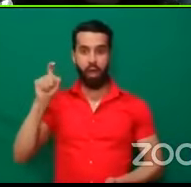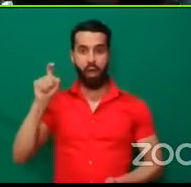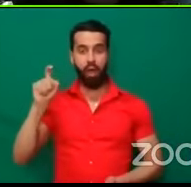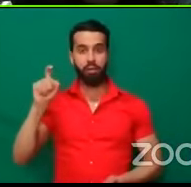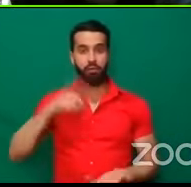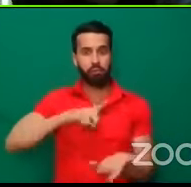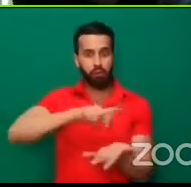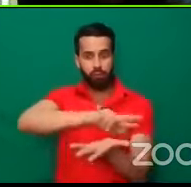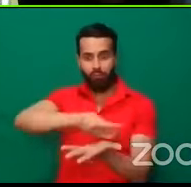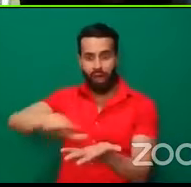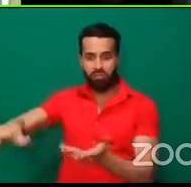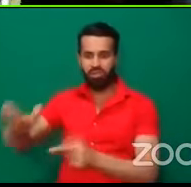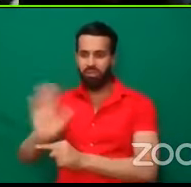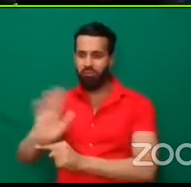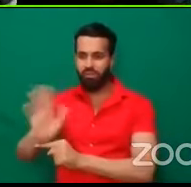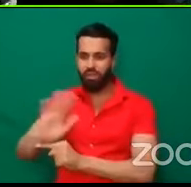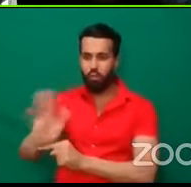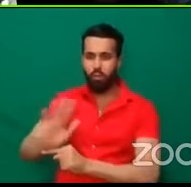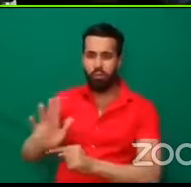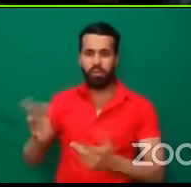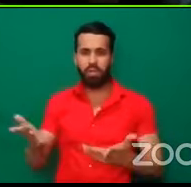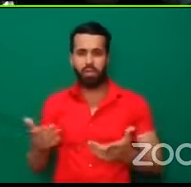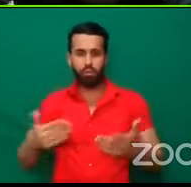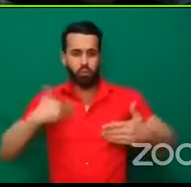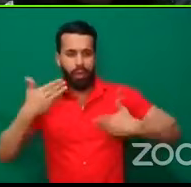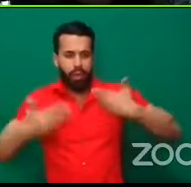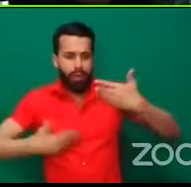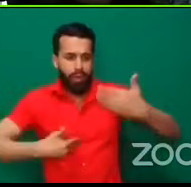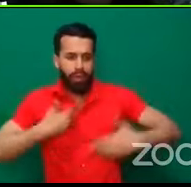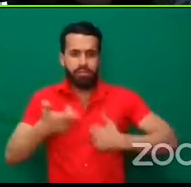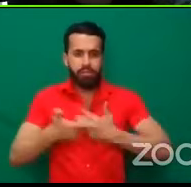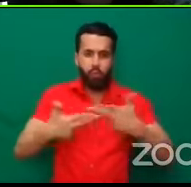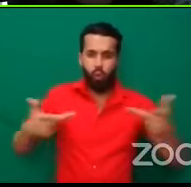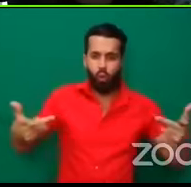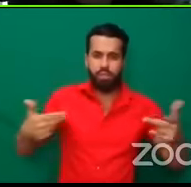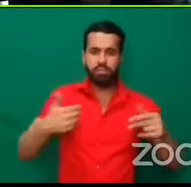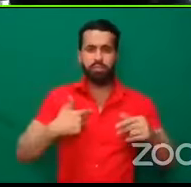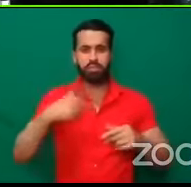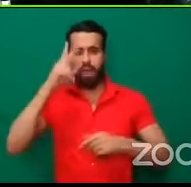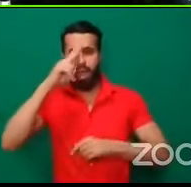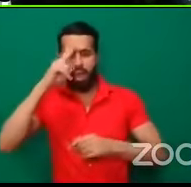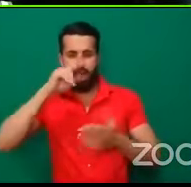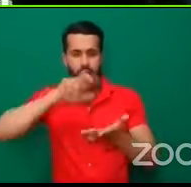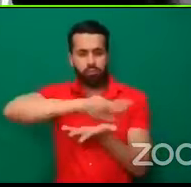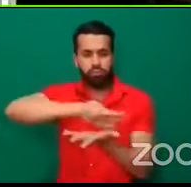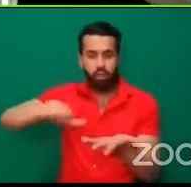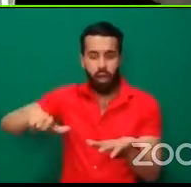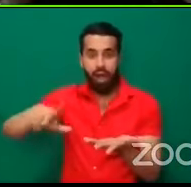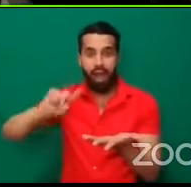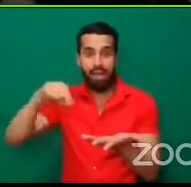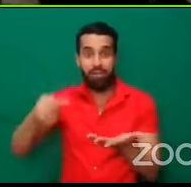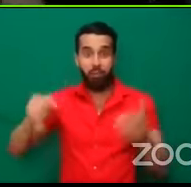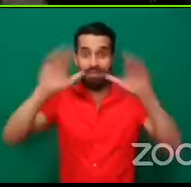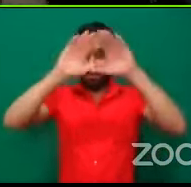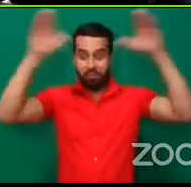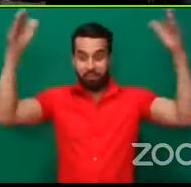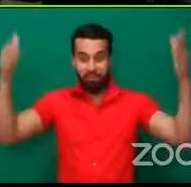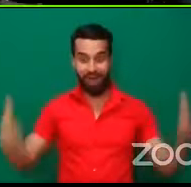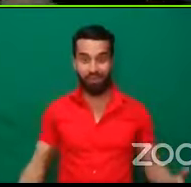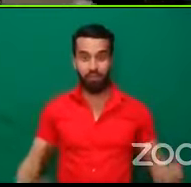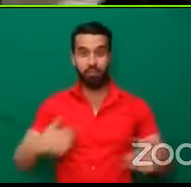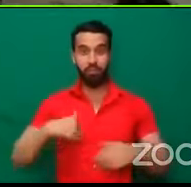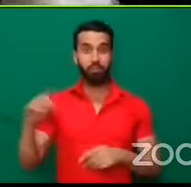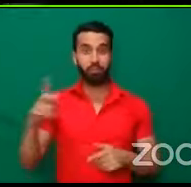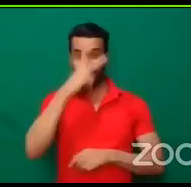assim, de drama, e lá no meio colocaram o Máquina de Café. Nossa, tudo quebrou o clima